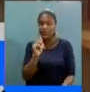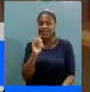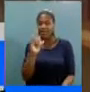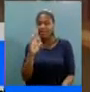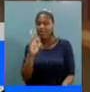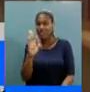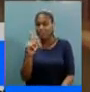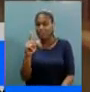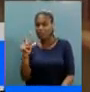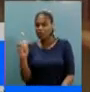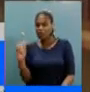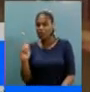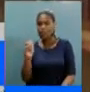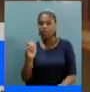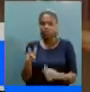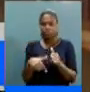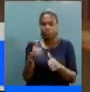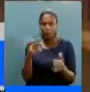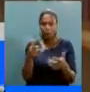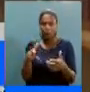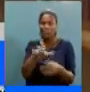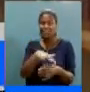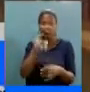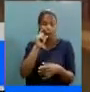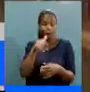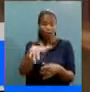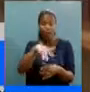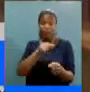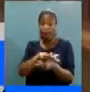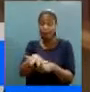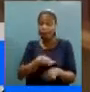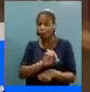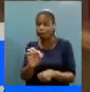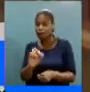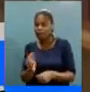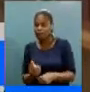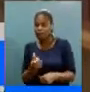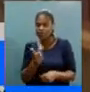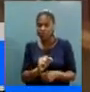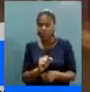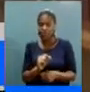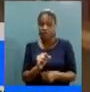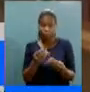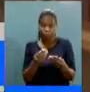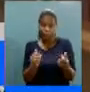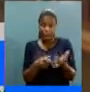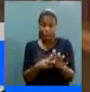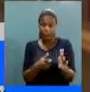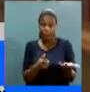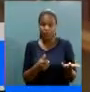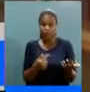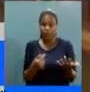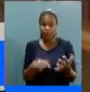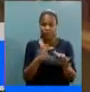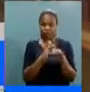primazia reservas locais lugar nos seus margem é também para o prefeito de ligar no